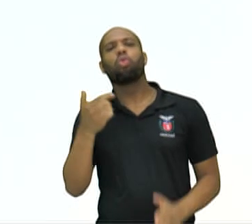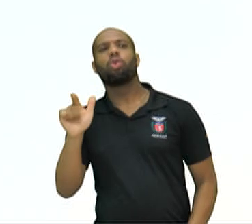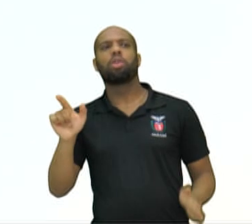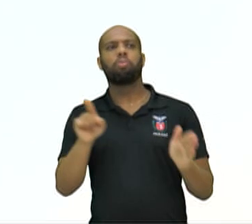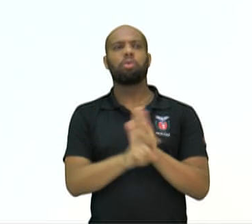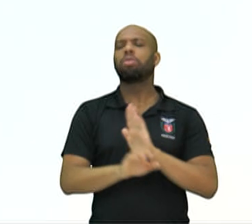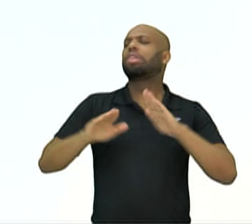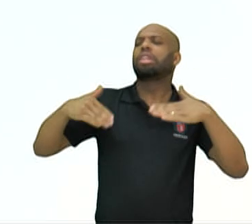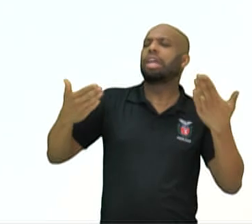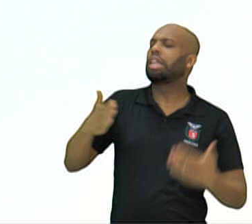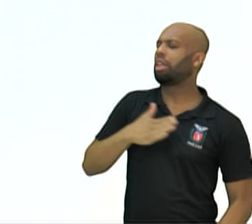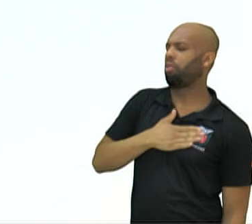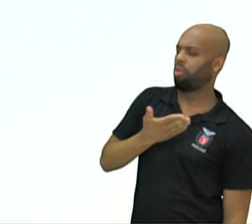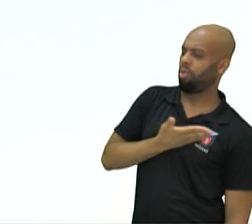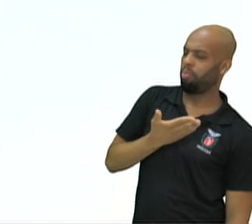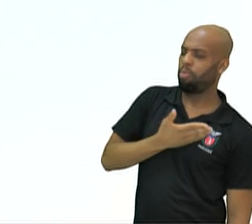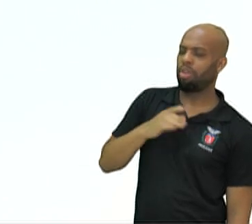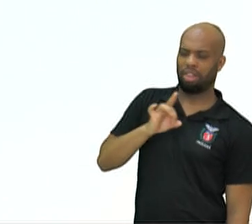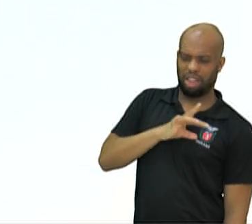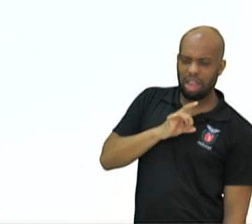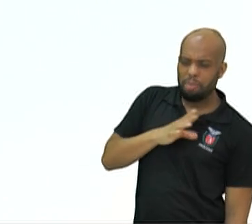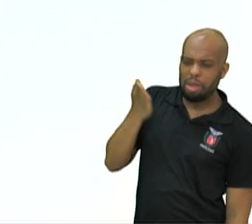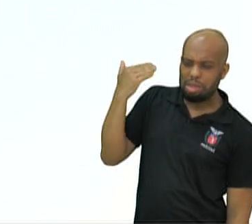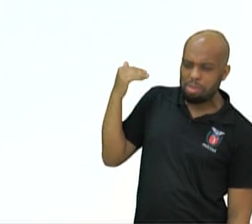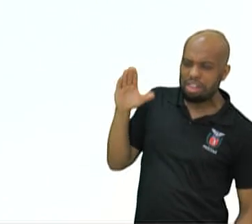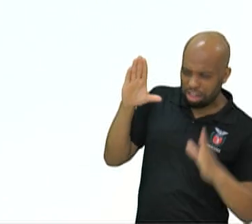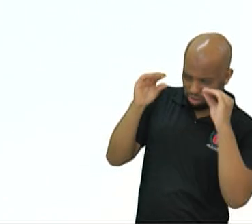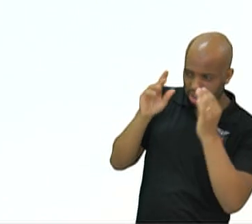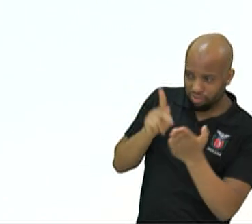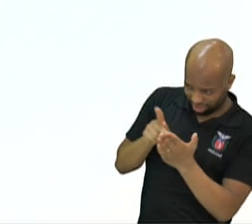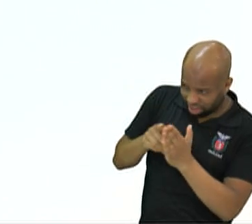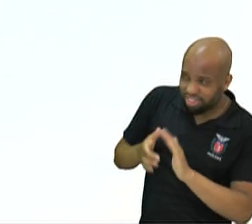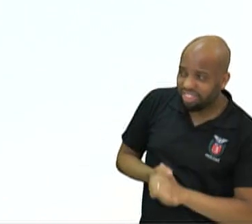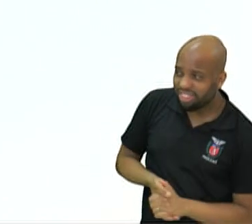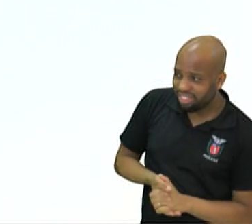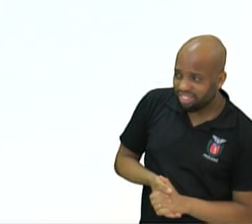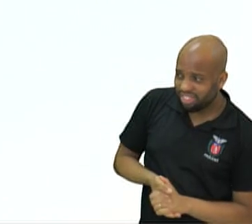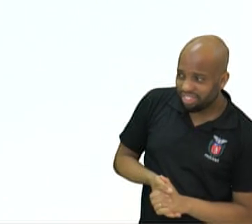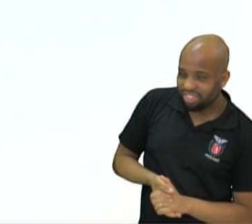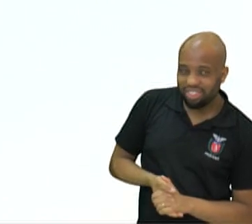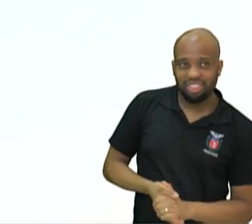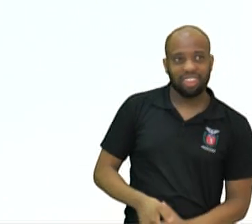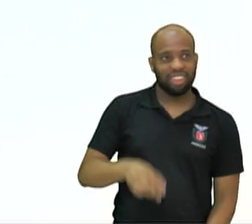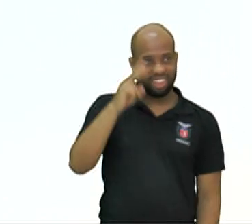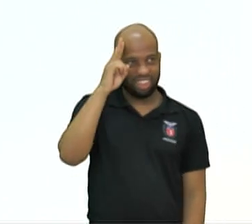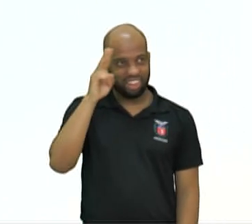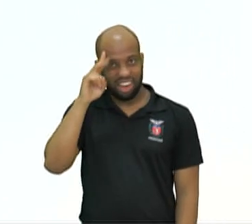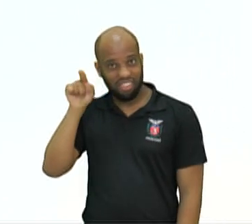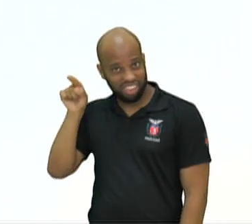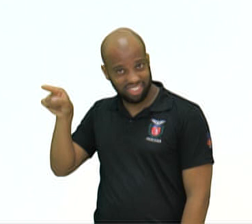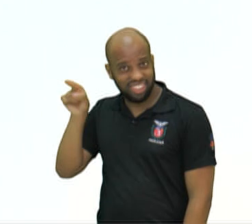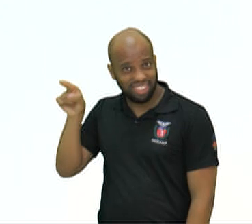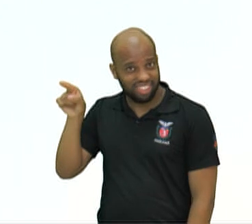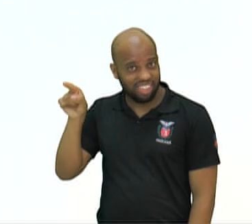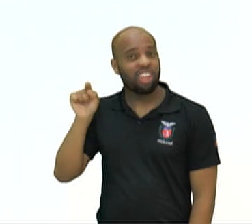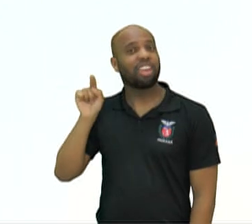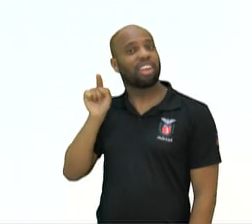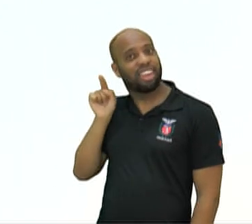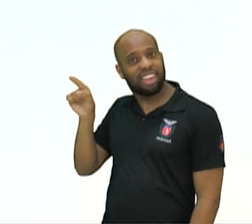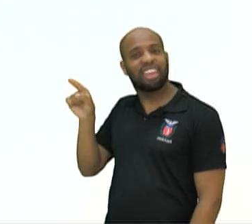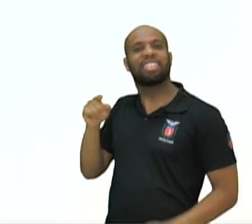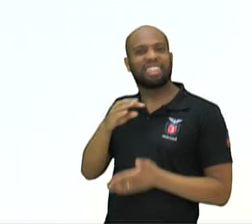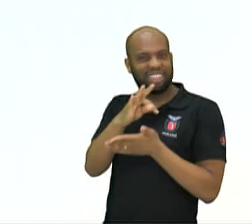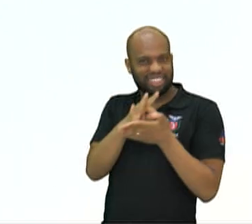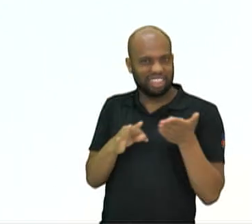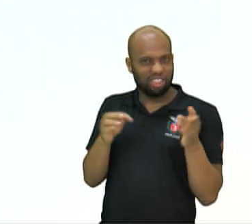camarada, aposto que teve muito medo a noite passada, não é verdade? Lembra dessa questão? Esse